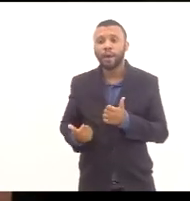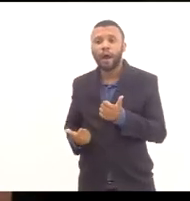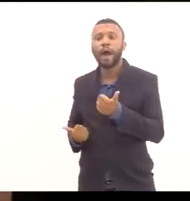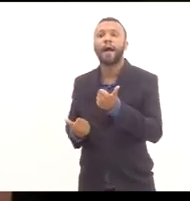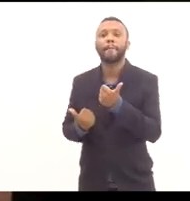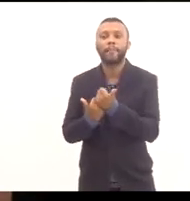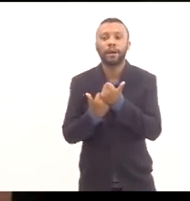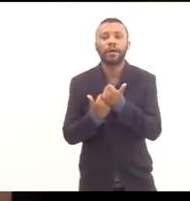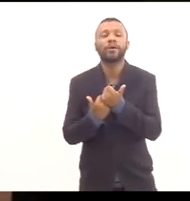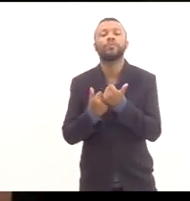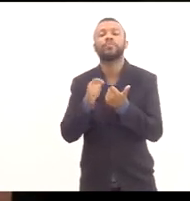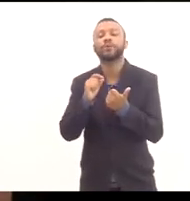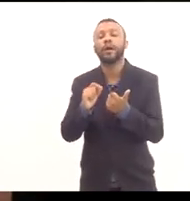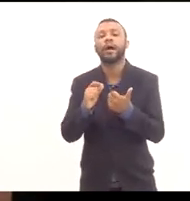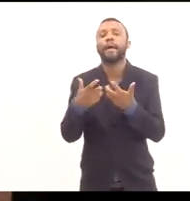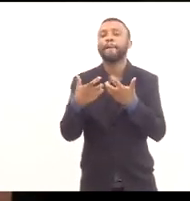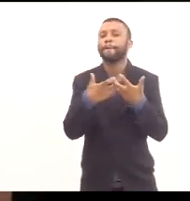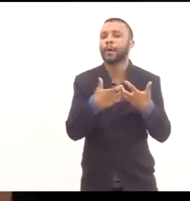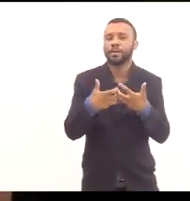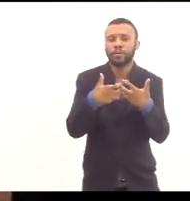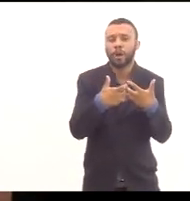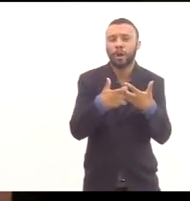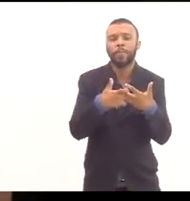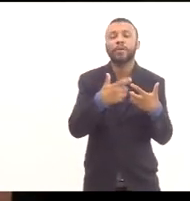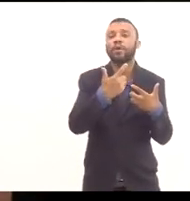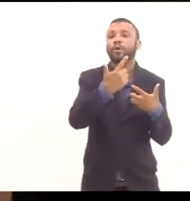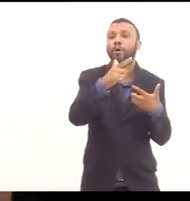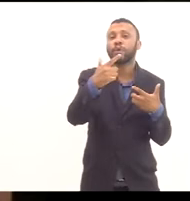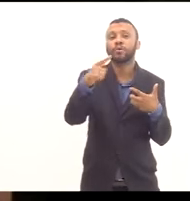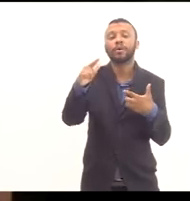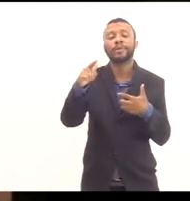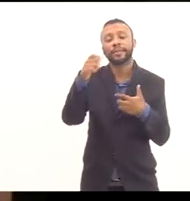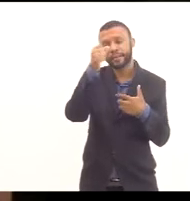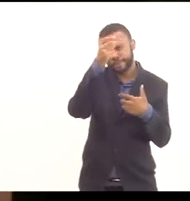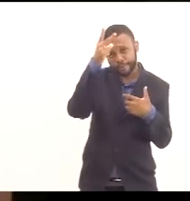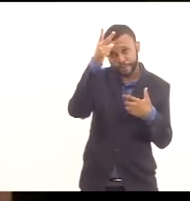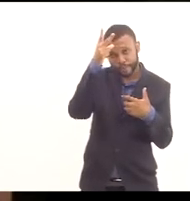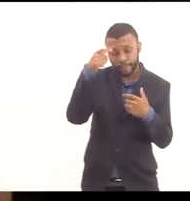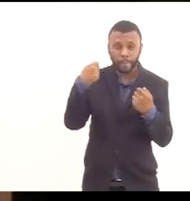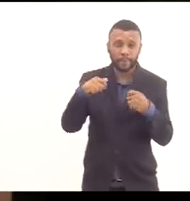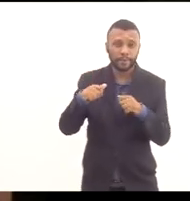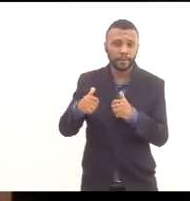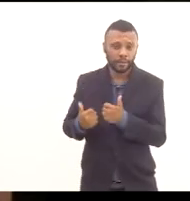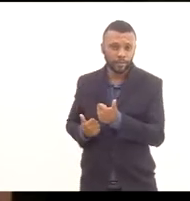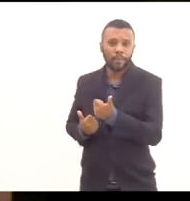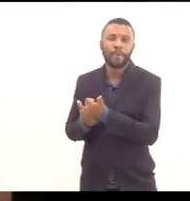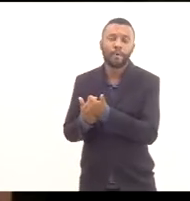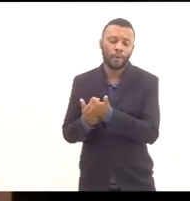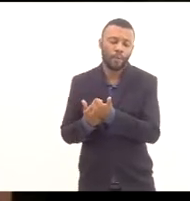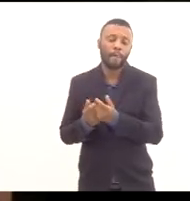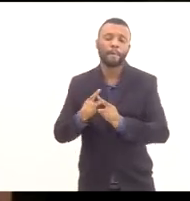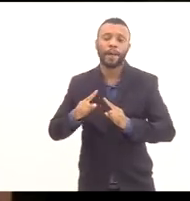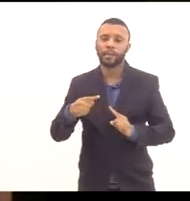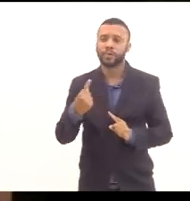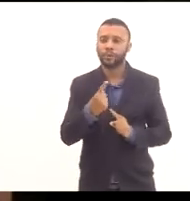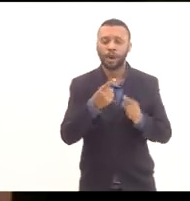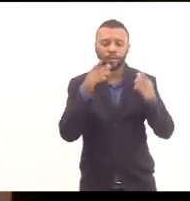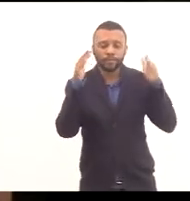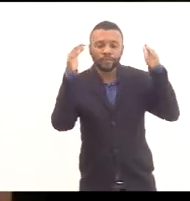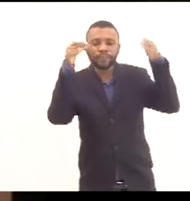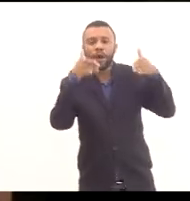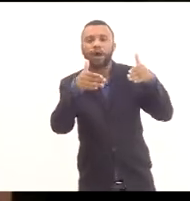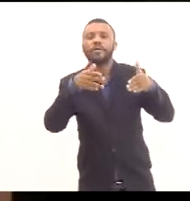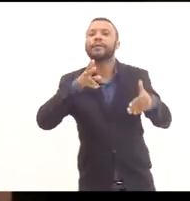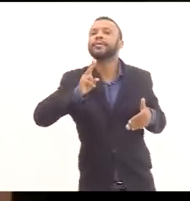em Petrópolis e qualquer outra cidade que que tem a necessidade do nosso apoio mas já a gente com saudade sempre é